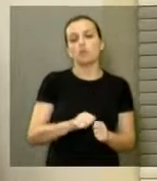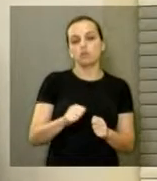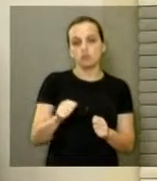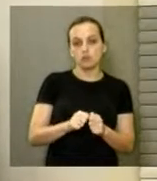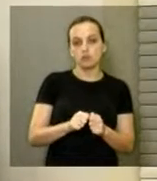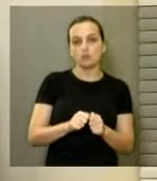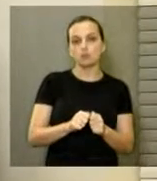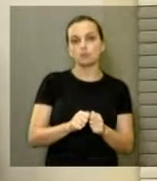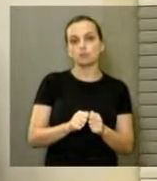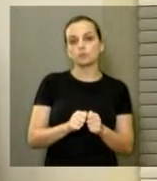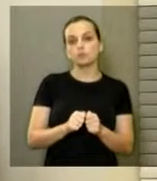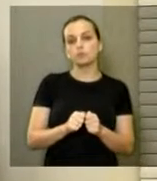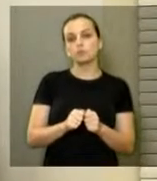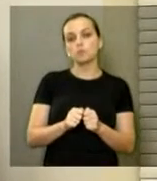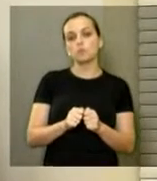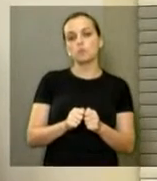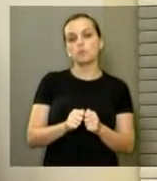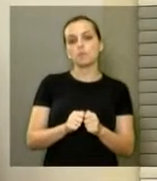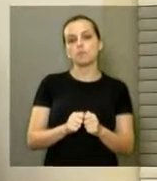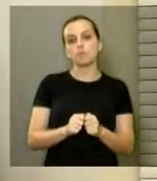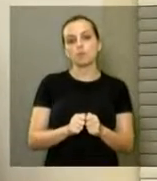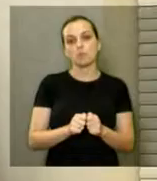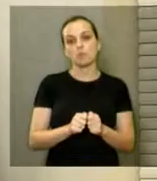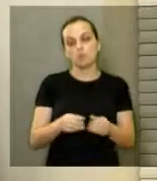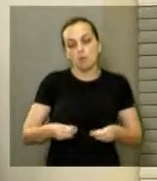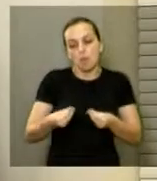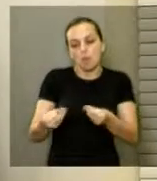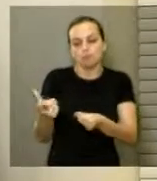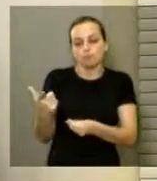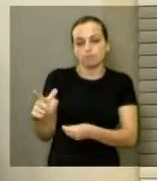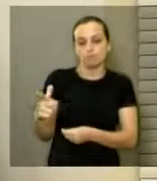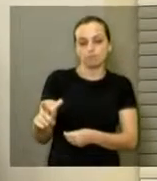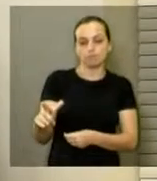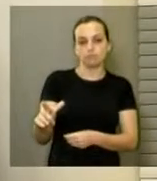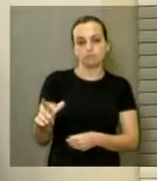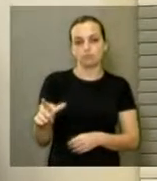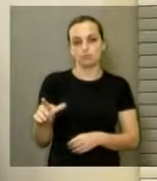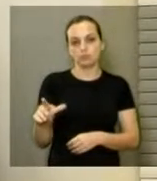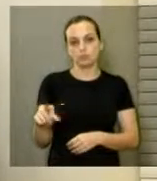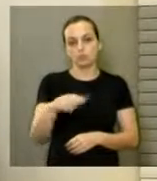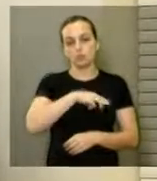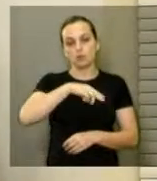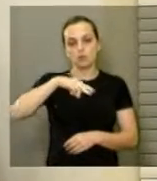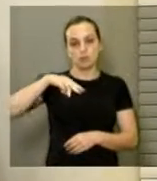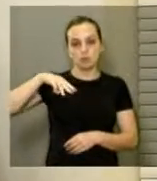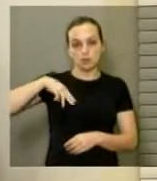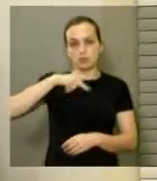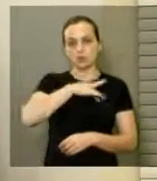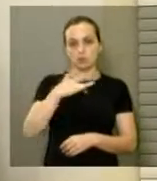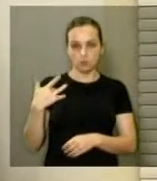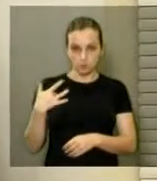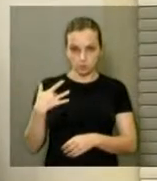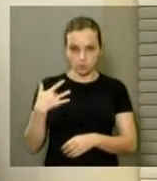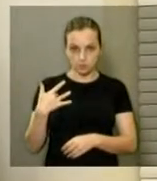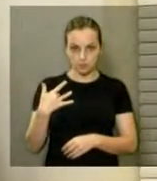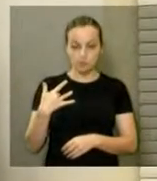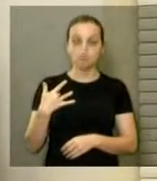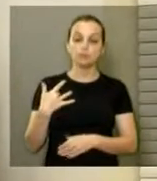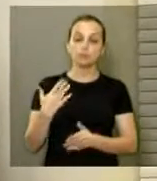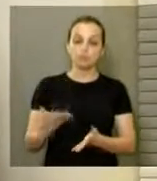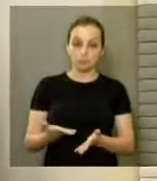fizer, ela não recebe do Ministério da Saúde, não recebe.